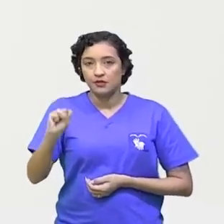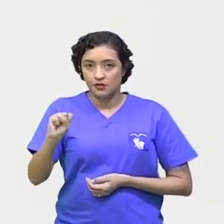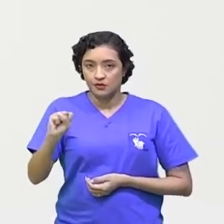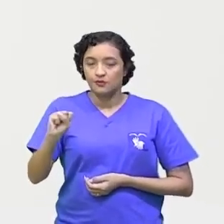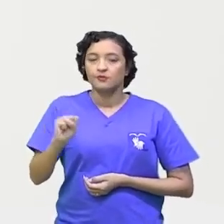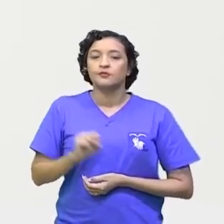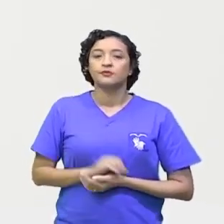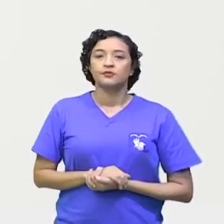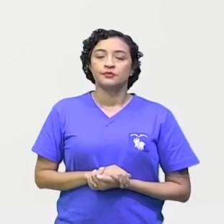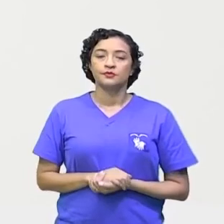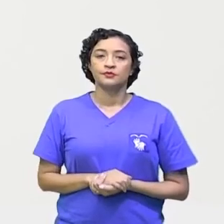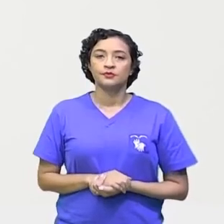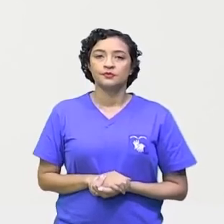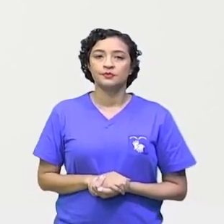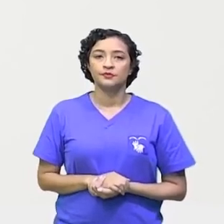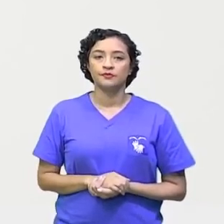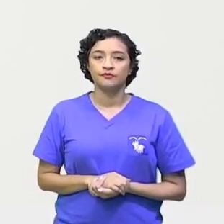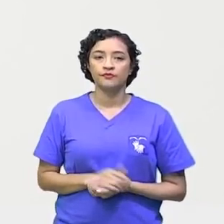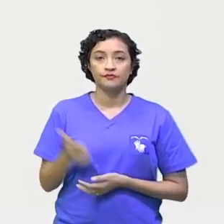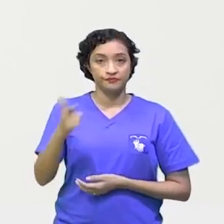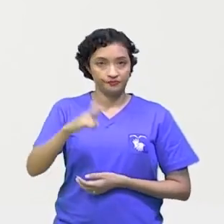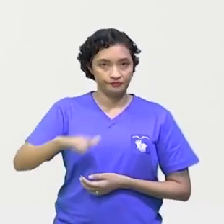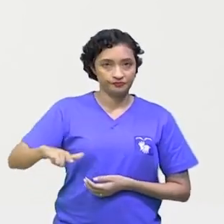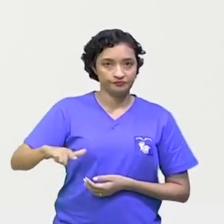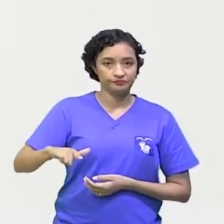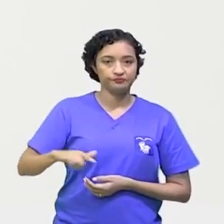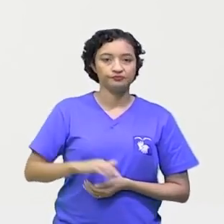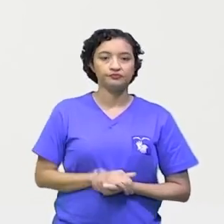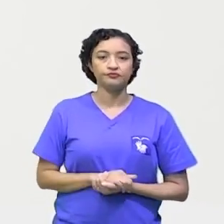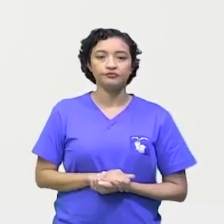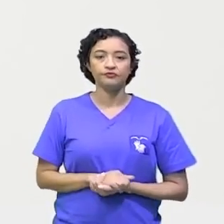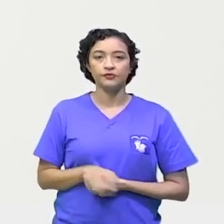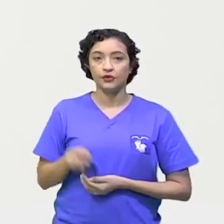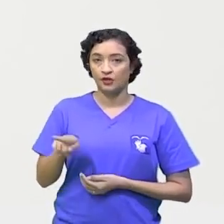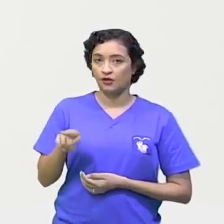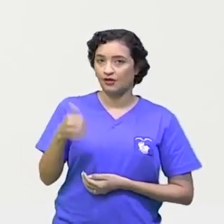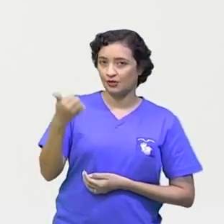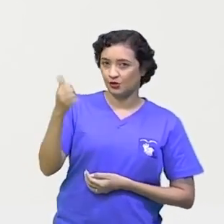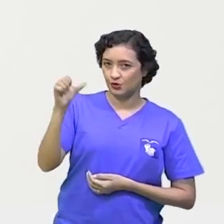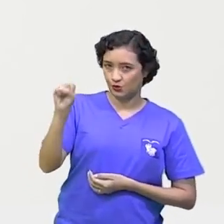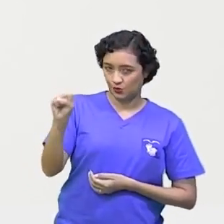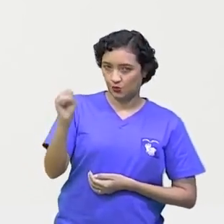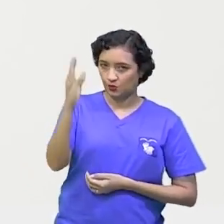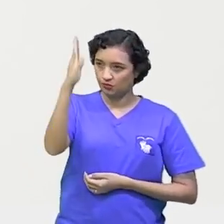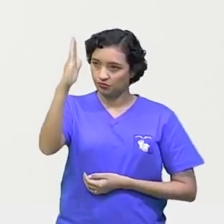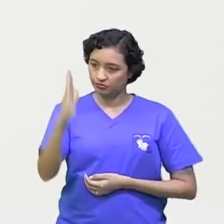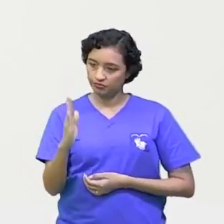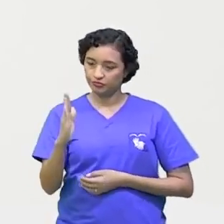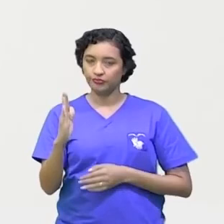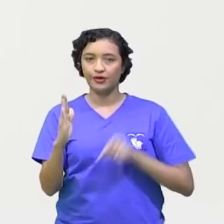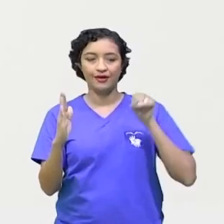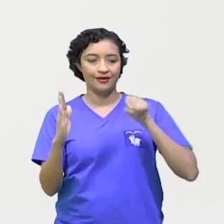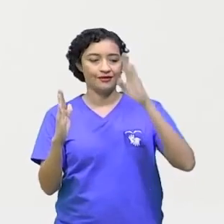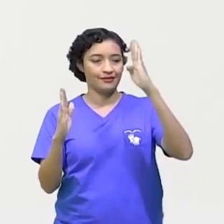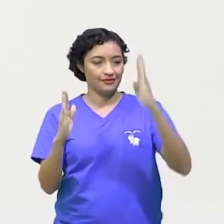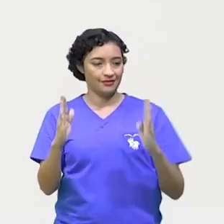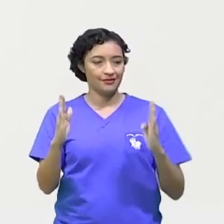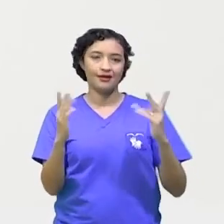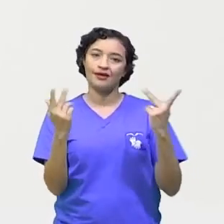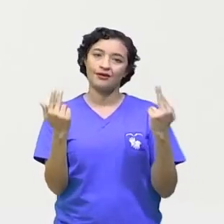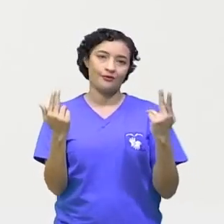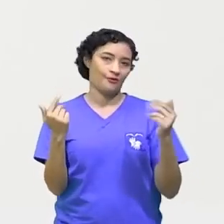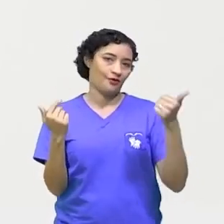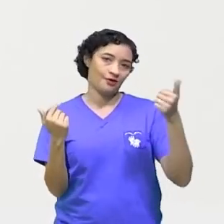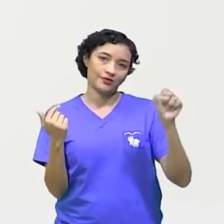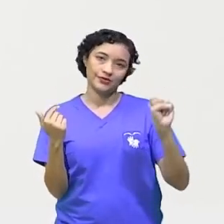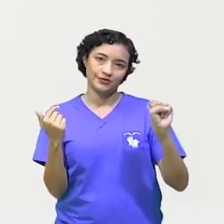metros. Muito bem. Vamos replicar. Nós sabemos que se aqui vale 18, aqui também vale quanto? 18 metros, que é